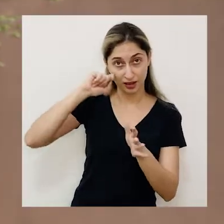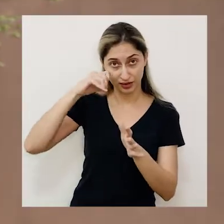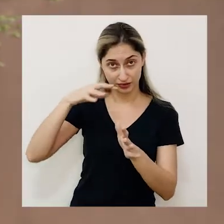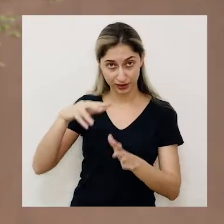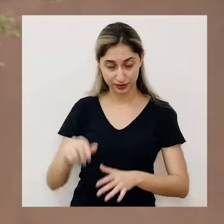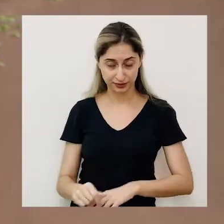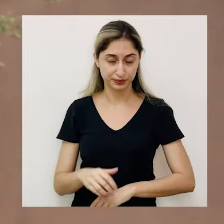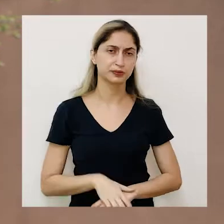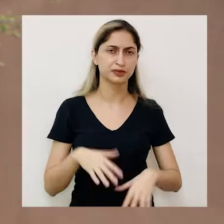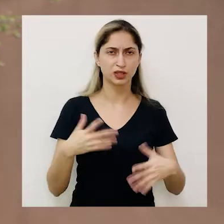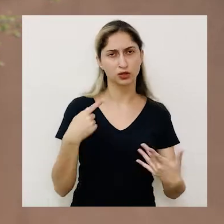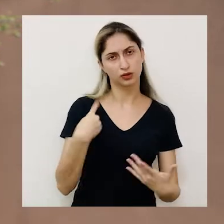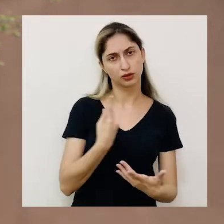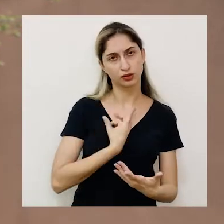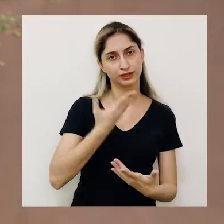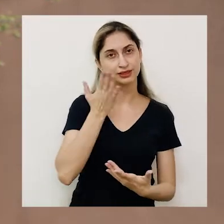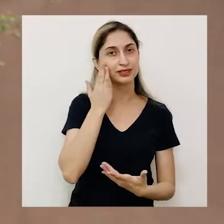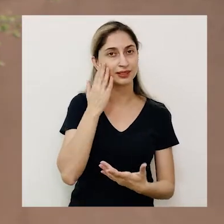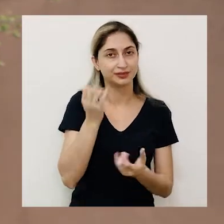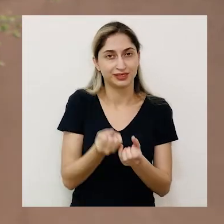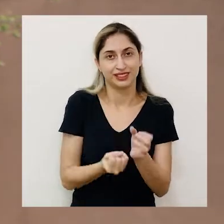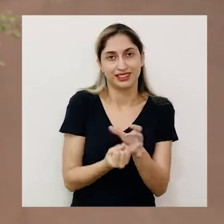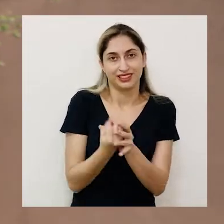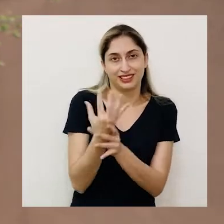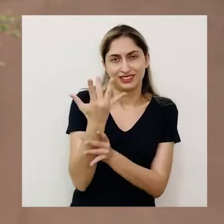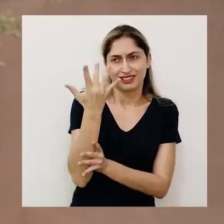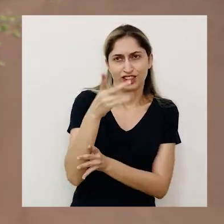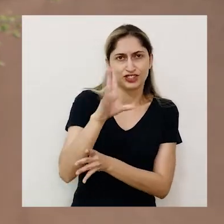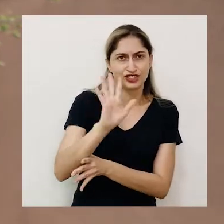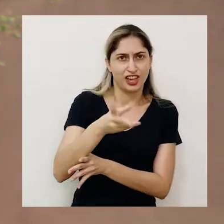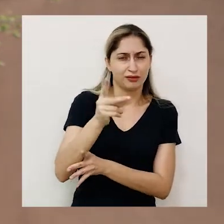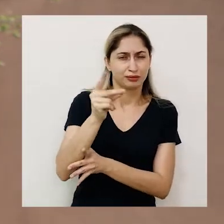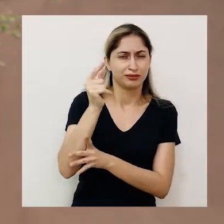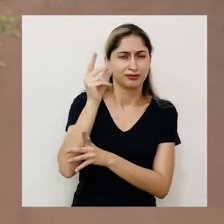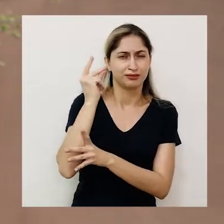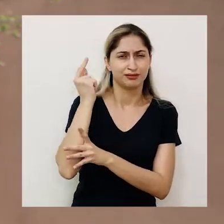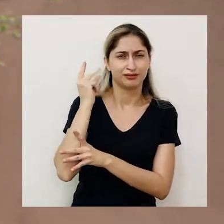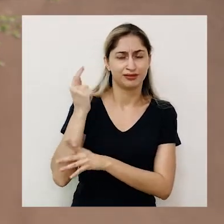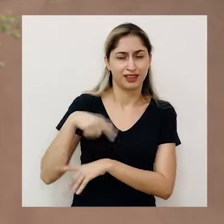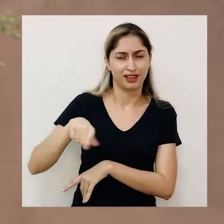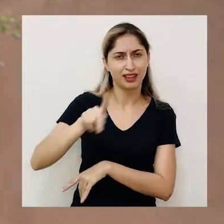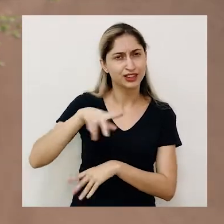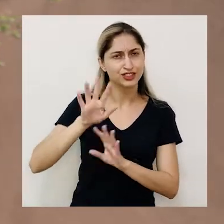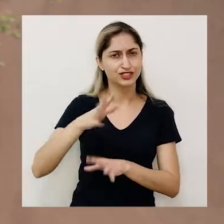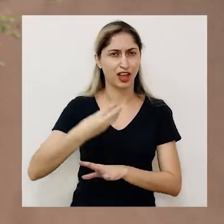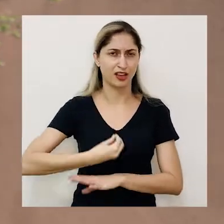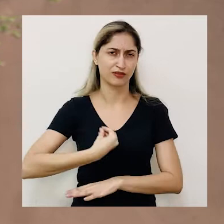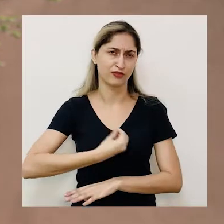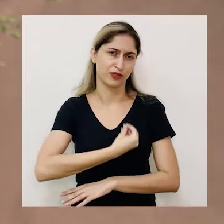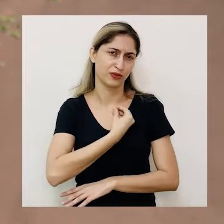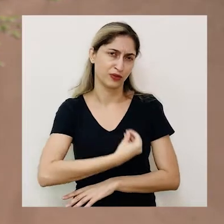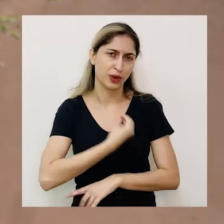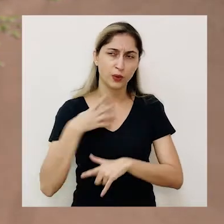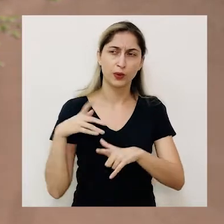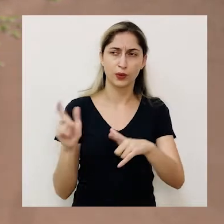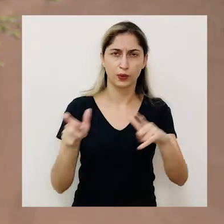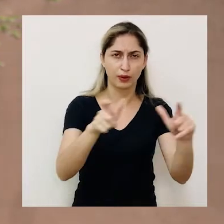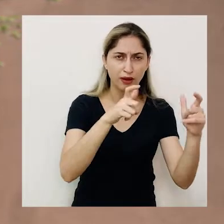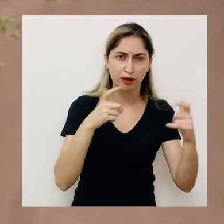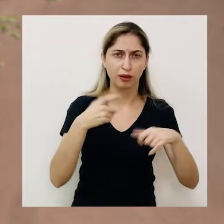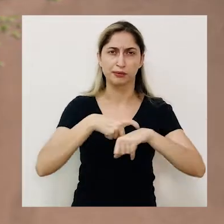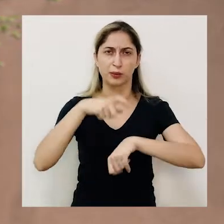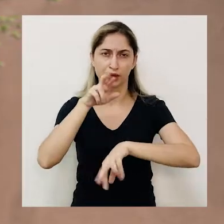gente sabe que as plantas elas estão aqui há muito mais tempo que a gente, então já passaram por N questões ambientais